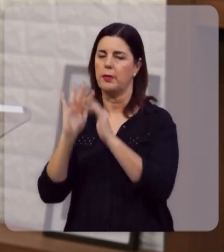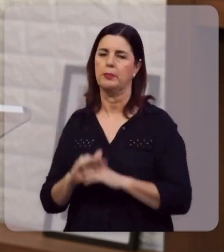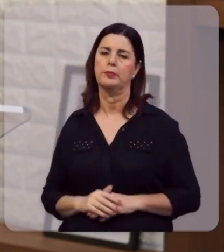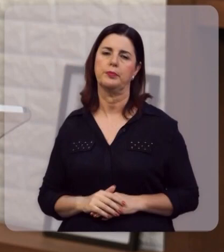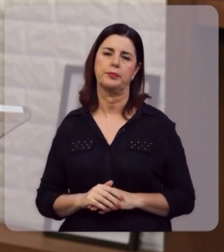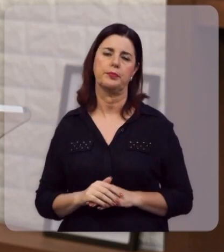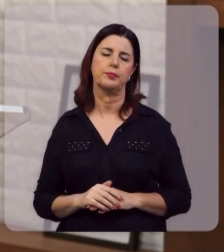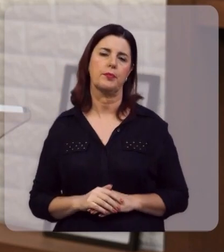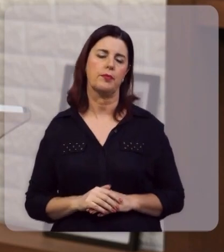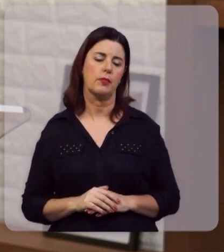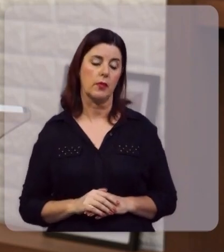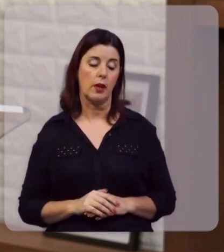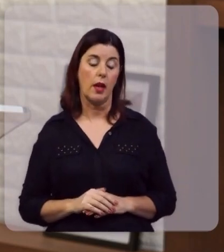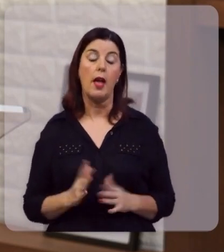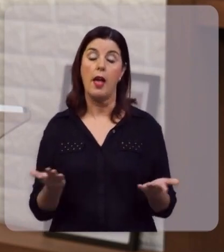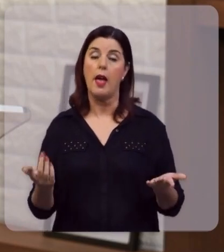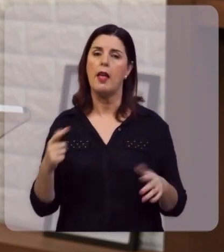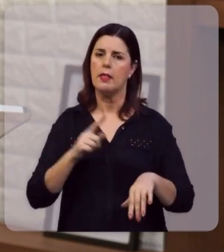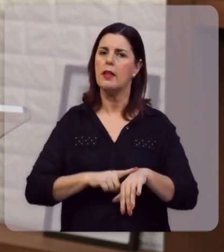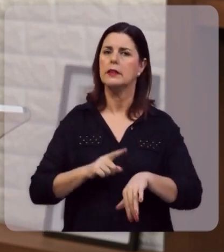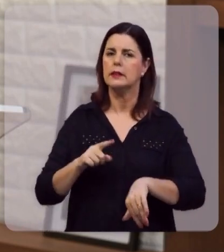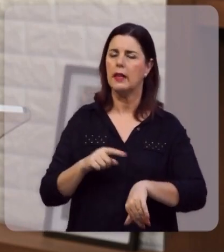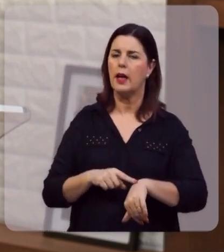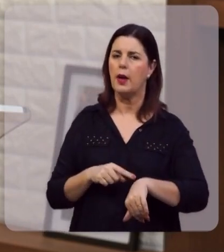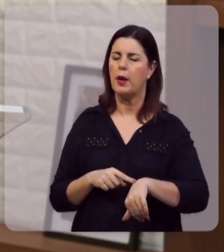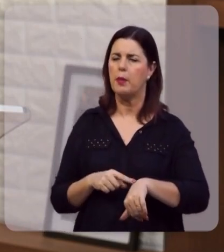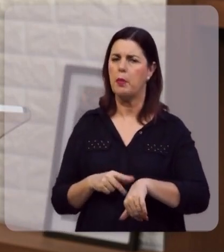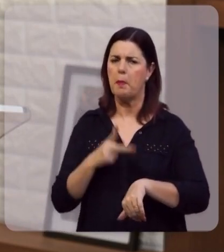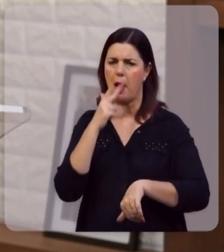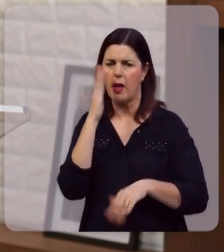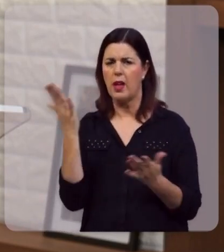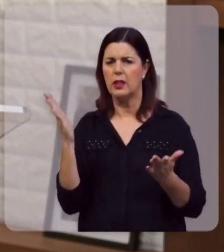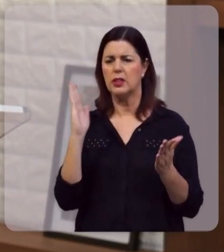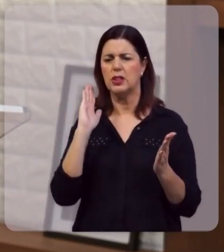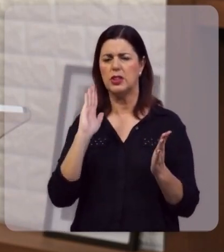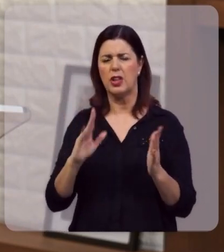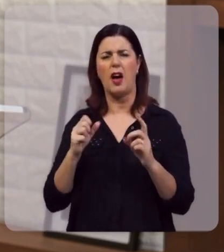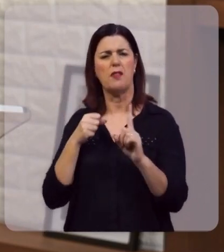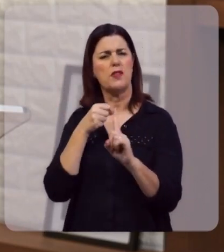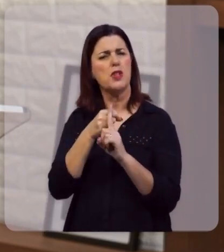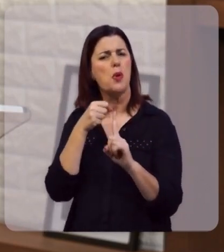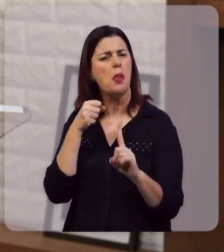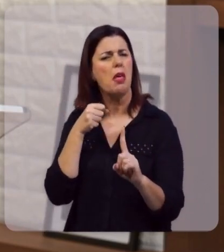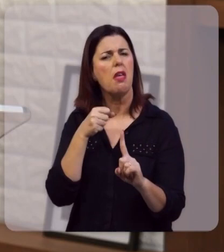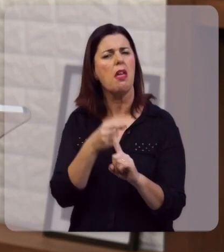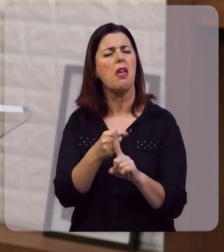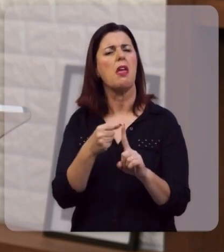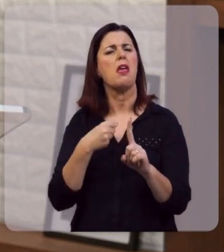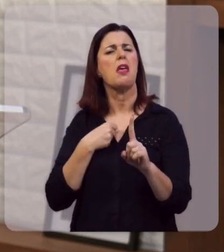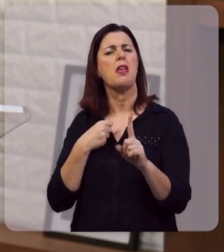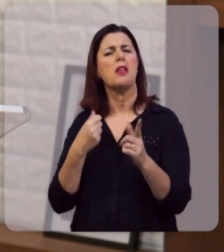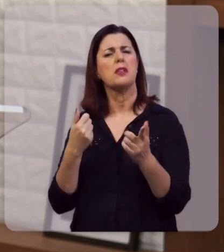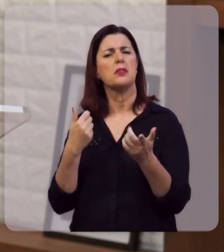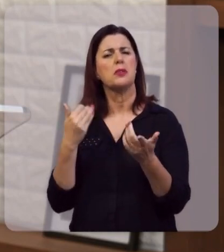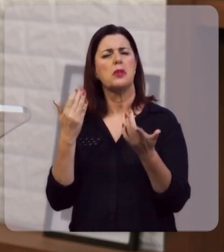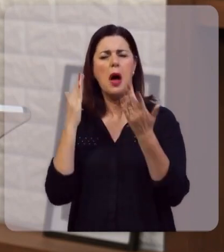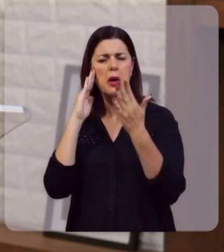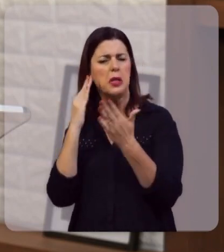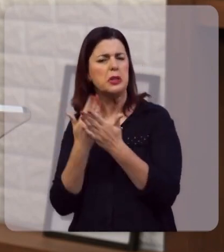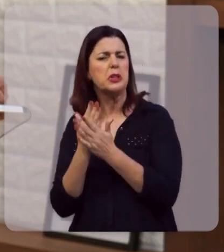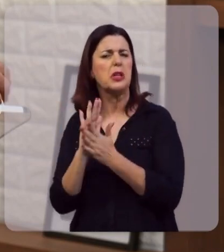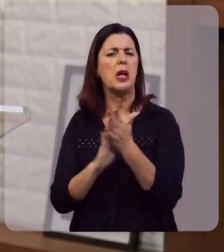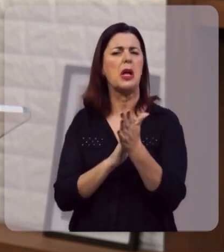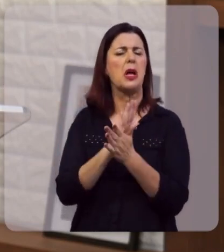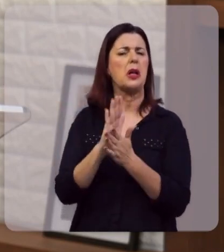judeu. Pois é nesse cenário, corrompido, de violência, de apostasia,